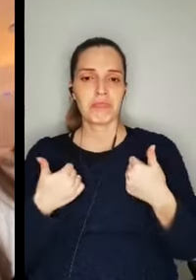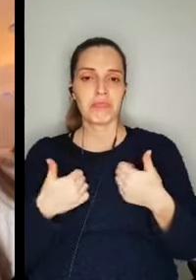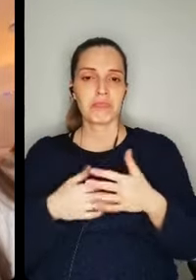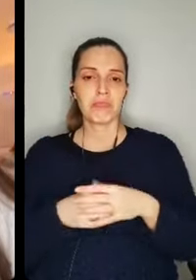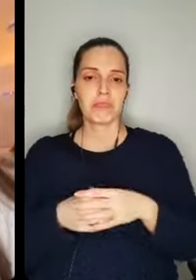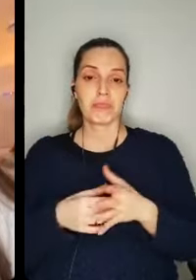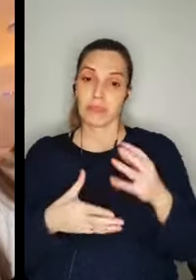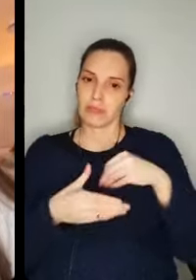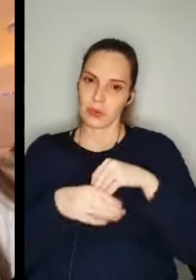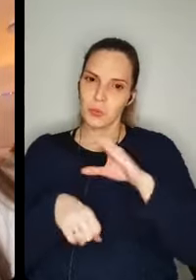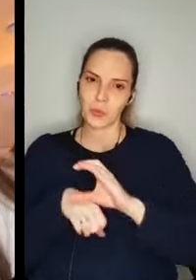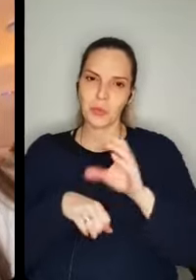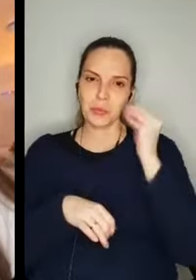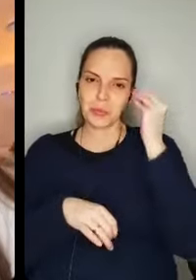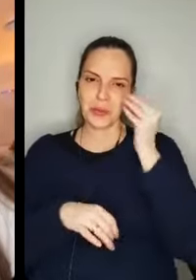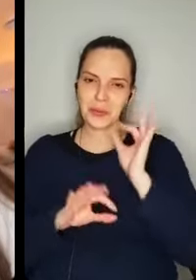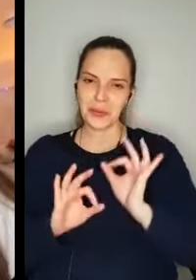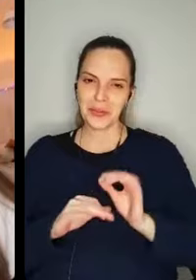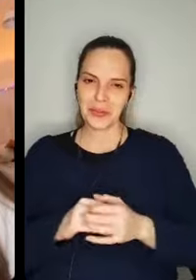Né?